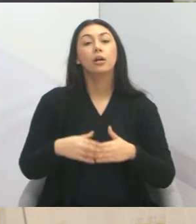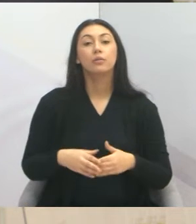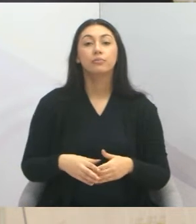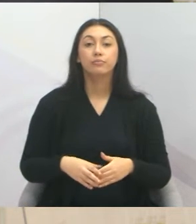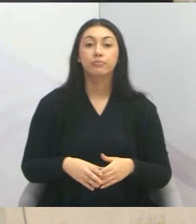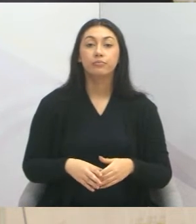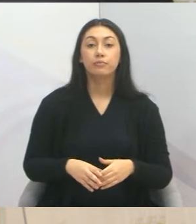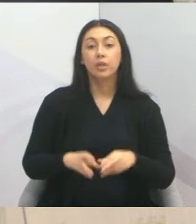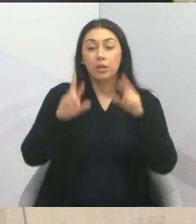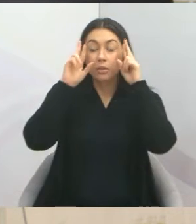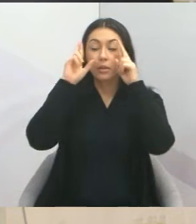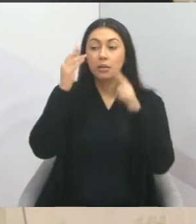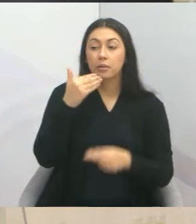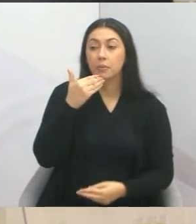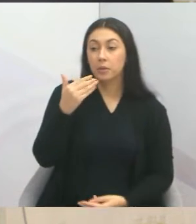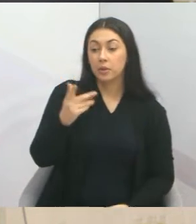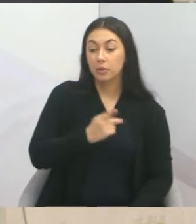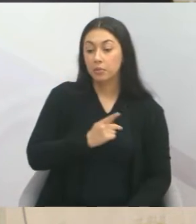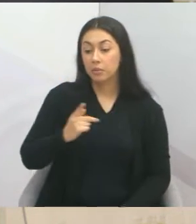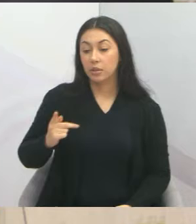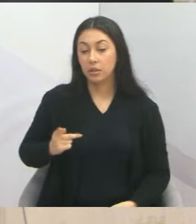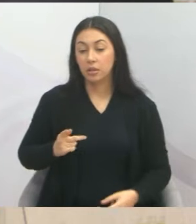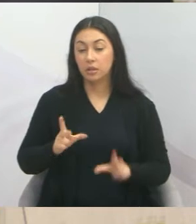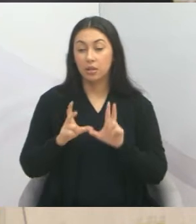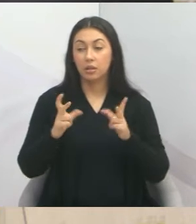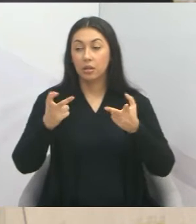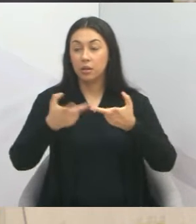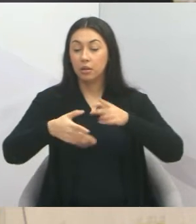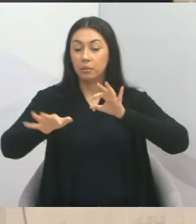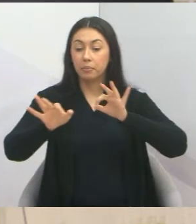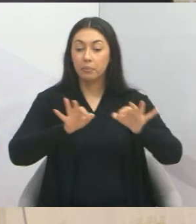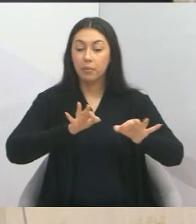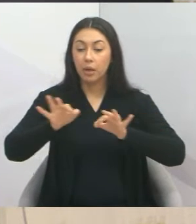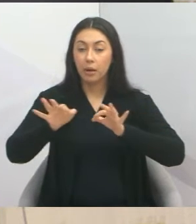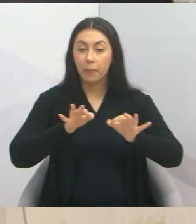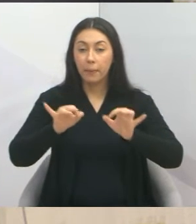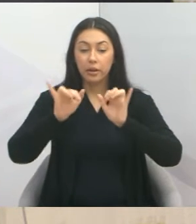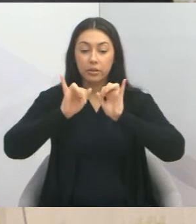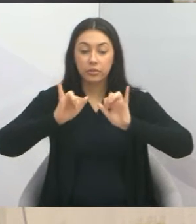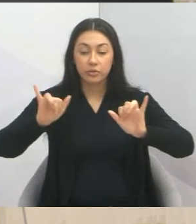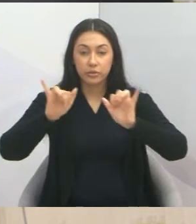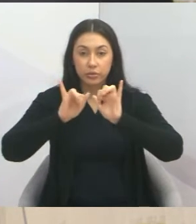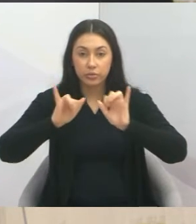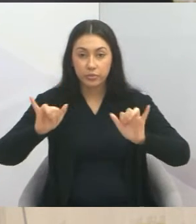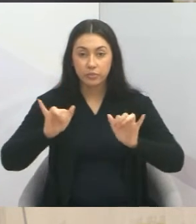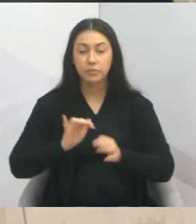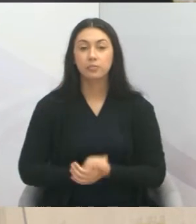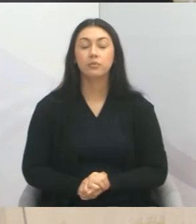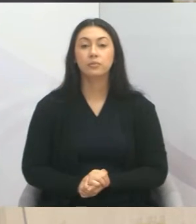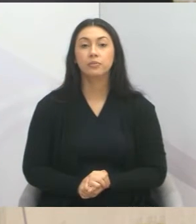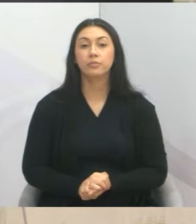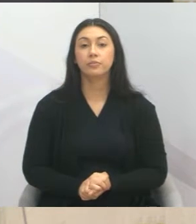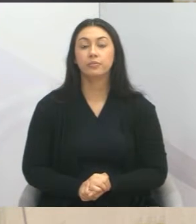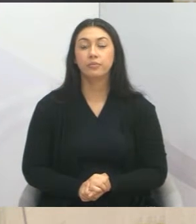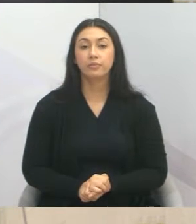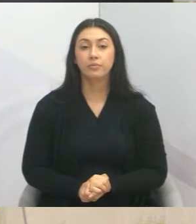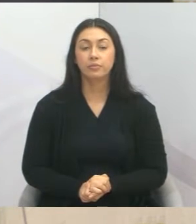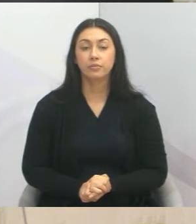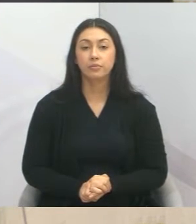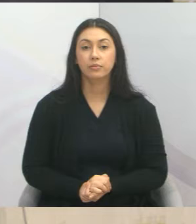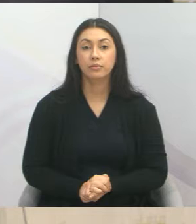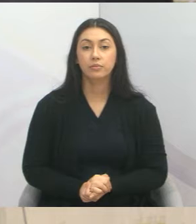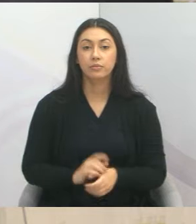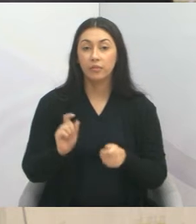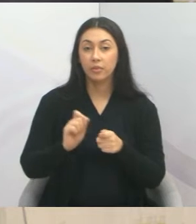registro respeitosamente requeremos a presença casa que seja dotado a providência habituais para a divulgação da presente